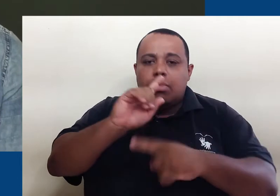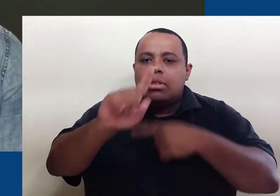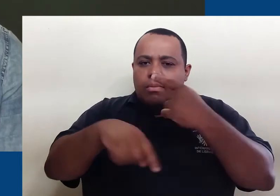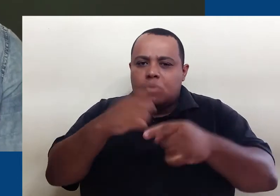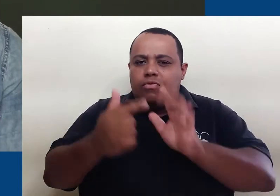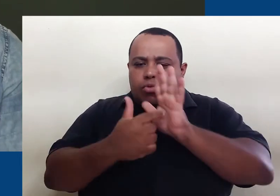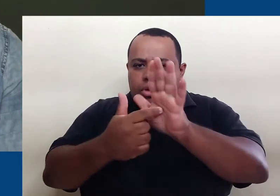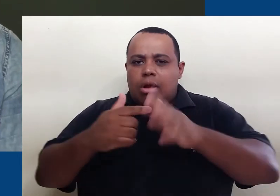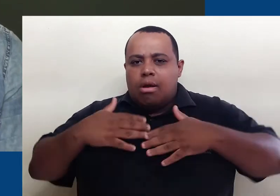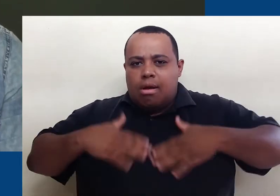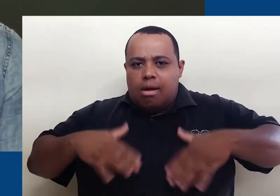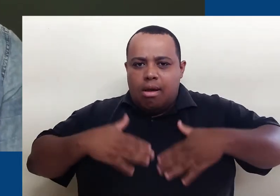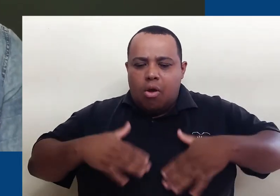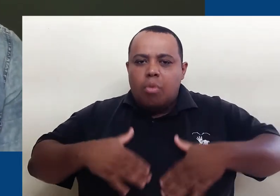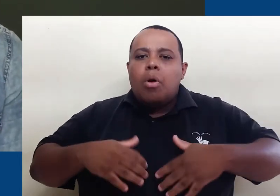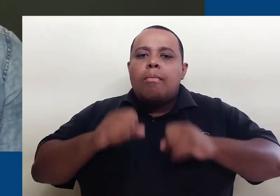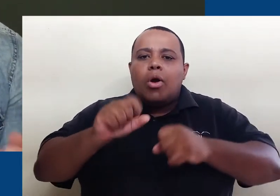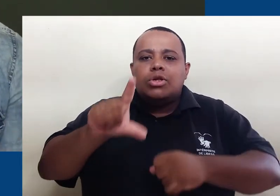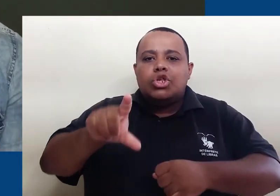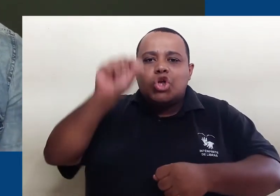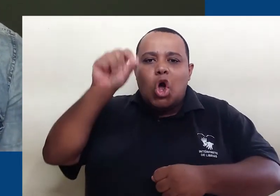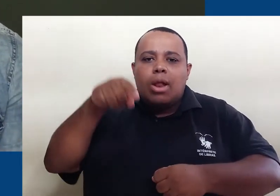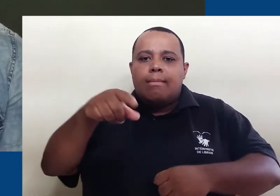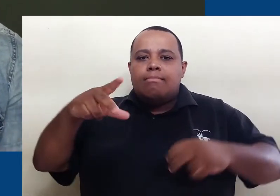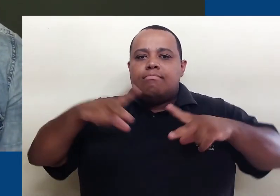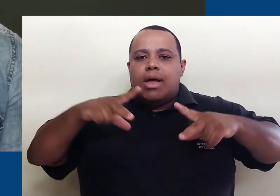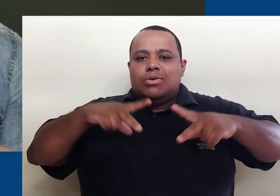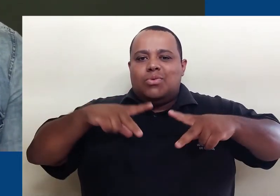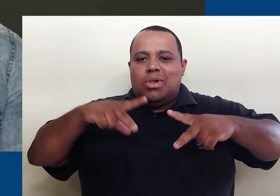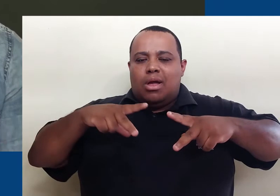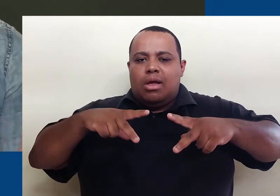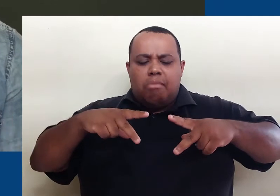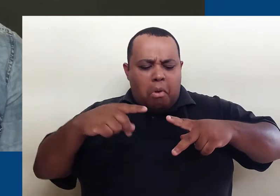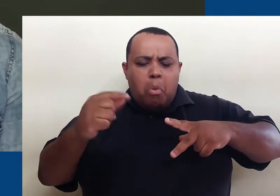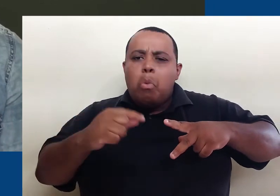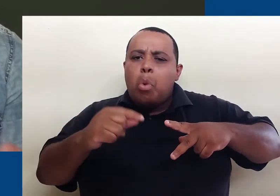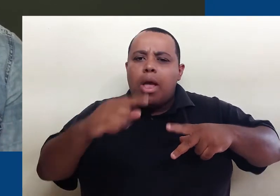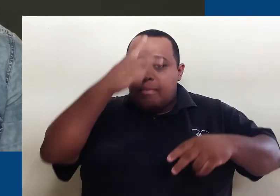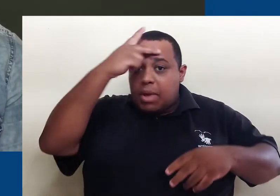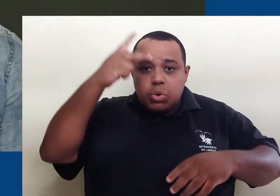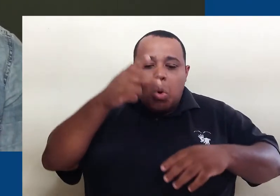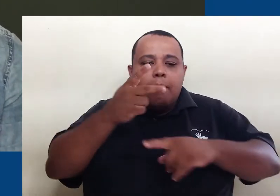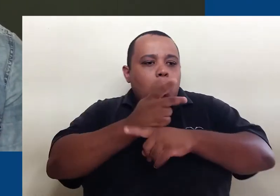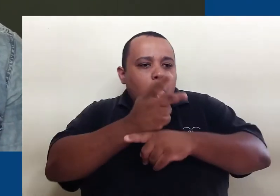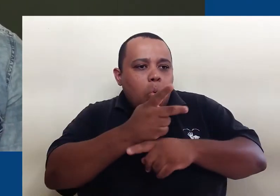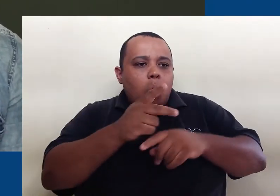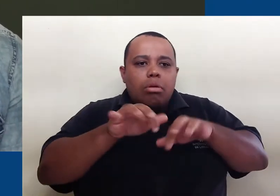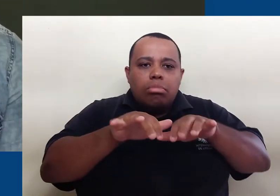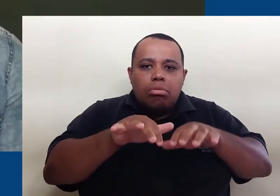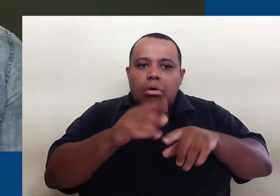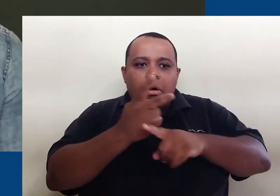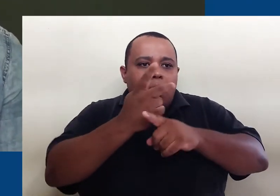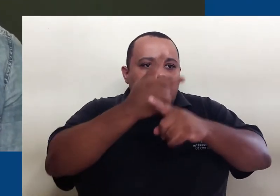isso na demonstração, mas você coloca ele como não listado. O que é não listado? É quando ninguém consegue achar a aula se não tiver o link.